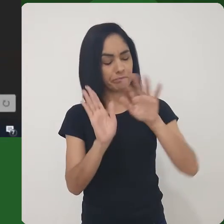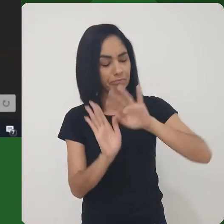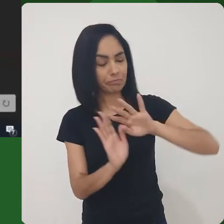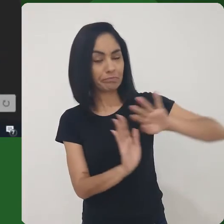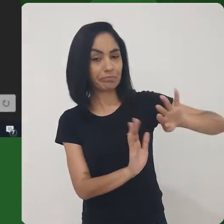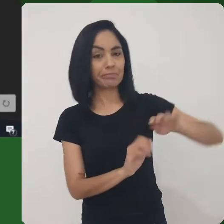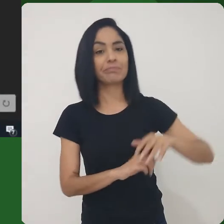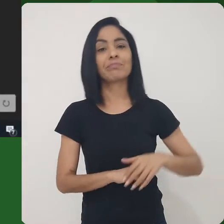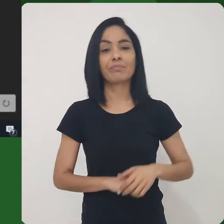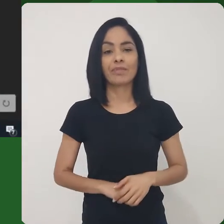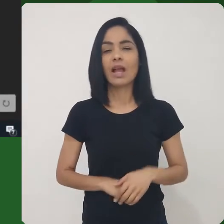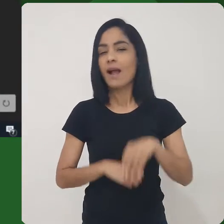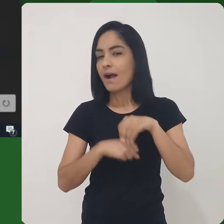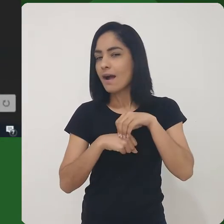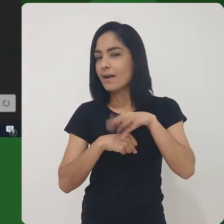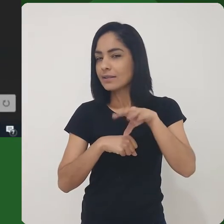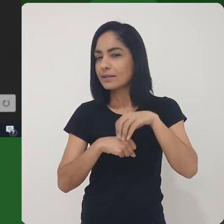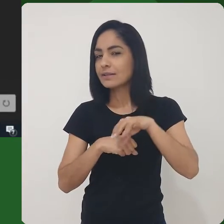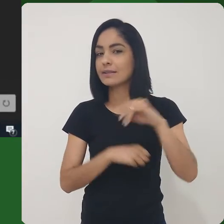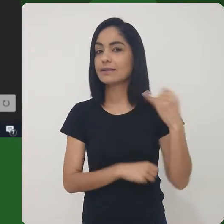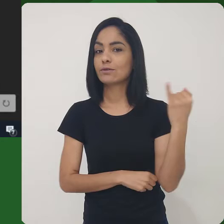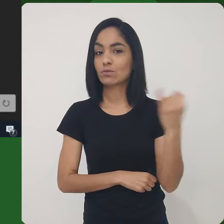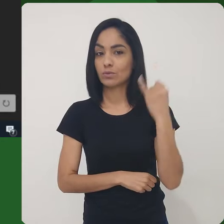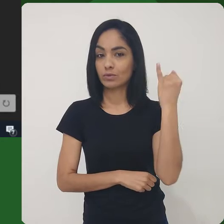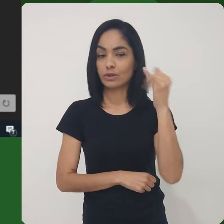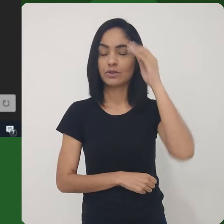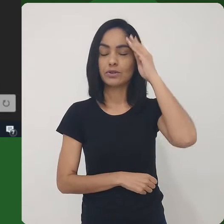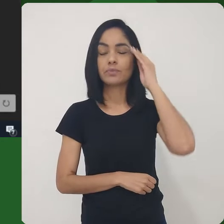Ok, então vamos aqui às dicas importantes.